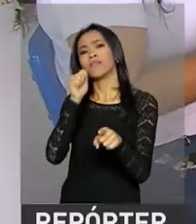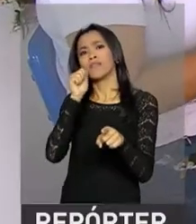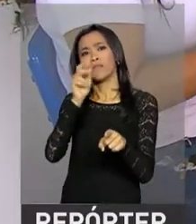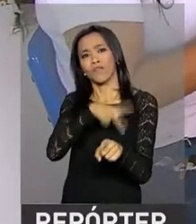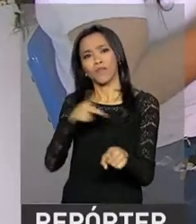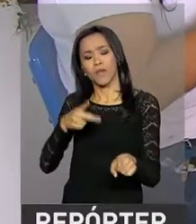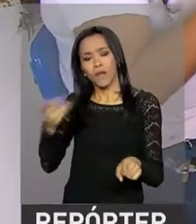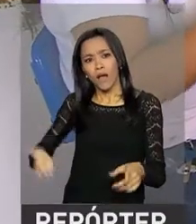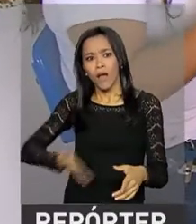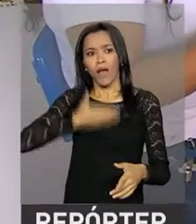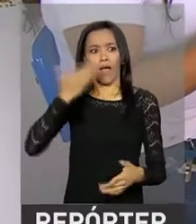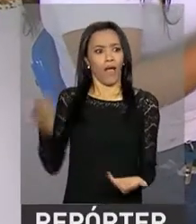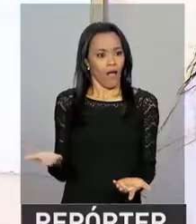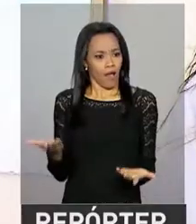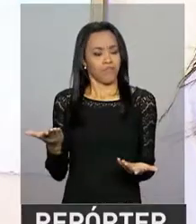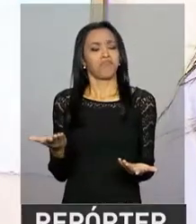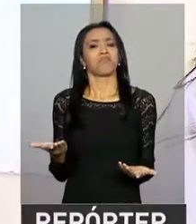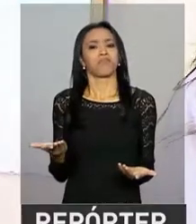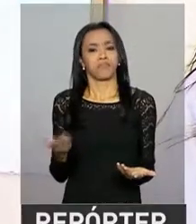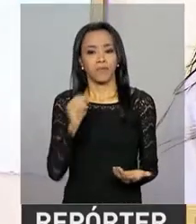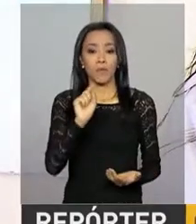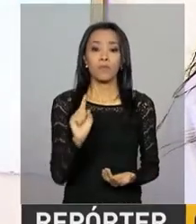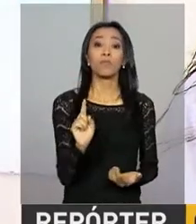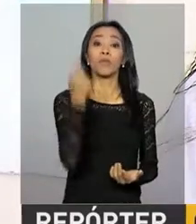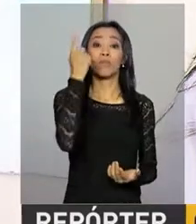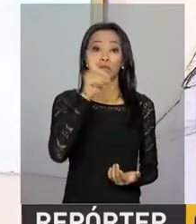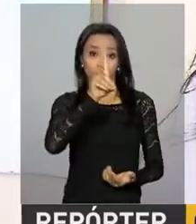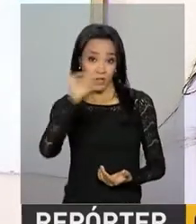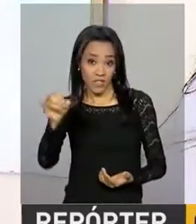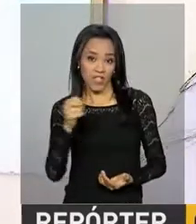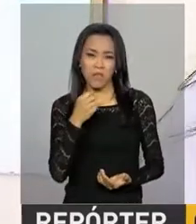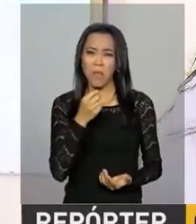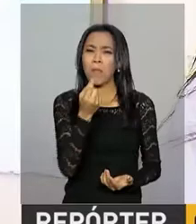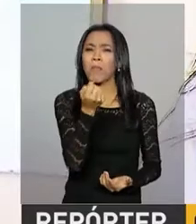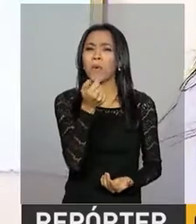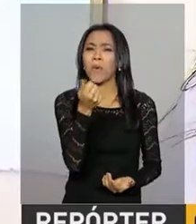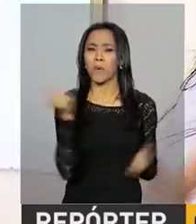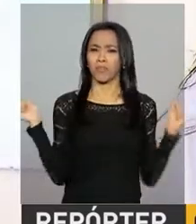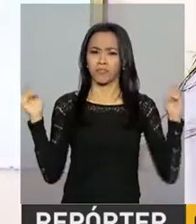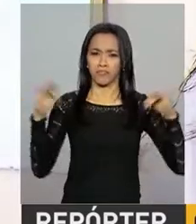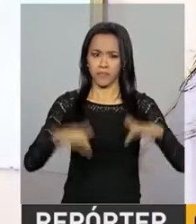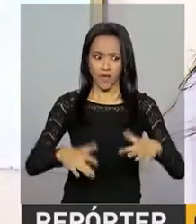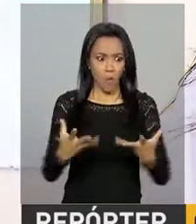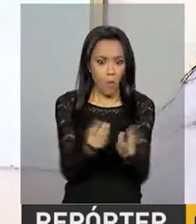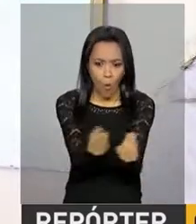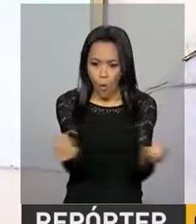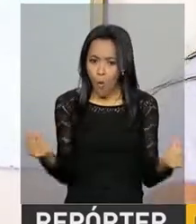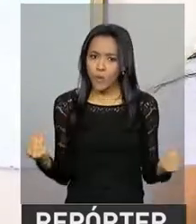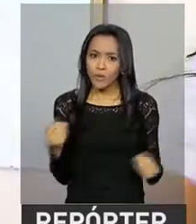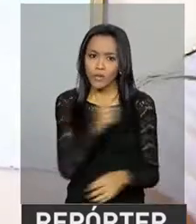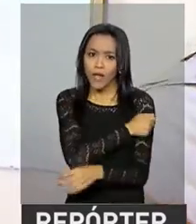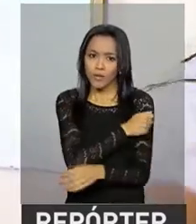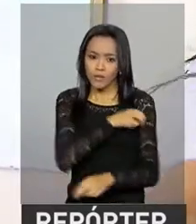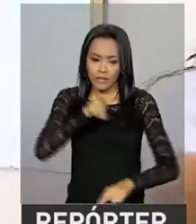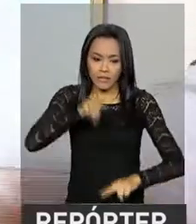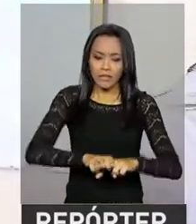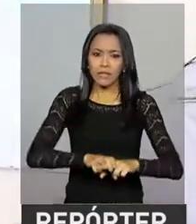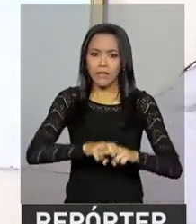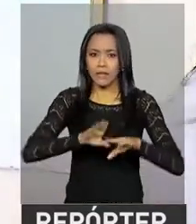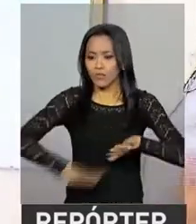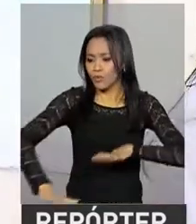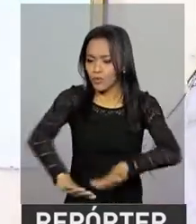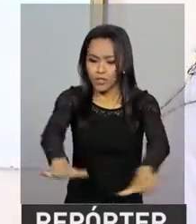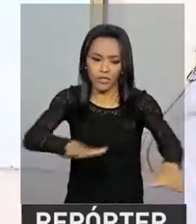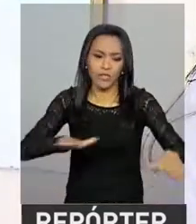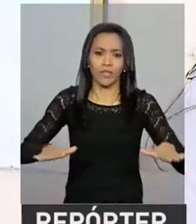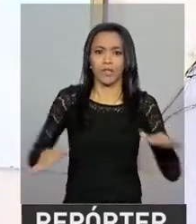a participação dos estudantes. No primeiro dia eu achei que iam vir poucos, a sala lotou, tinha aluno no chão, entendeu? Essa sala tinha aluno sentado